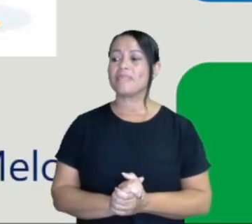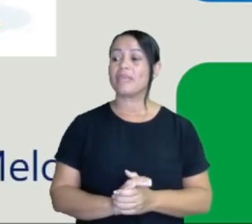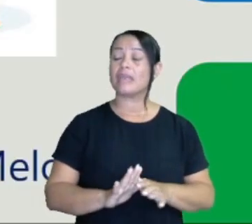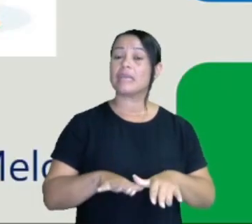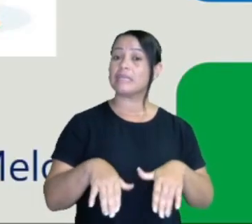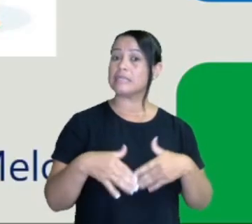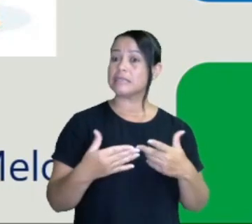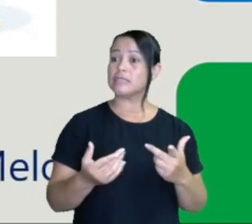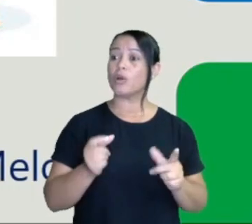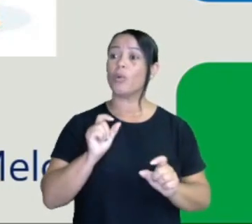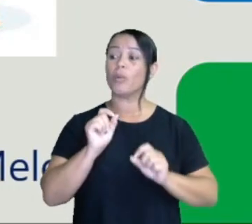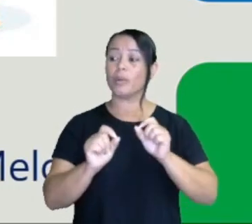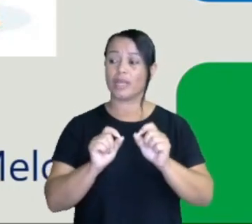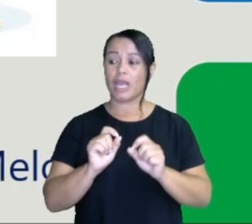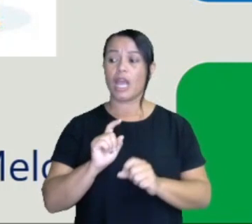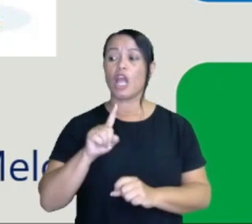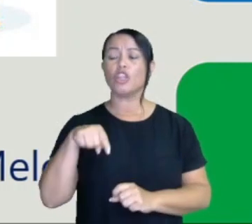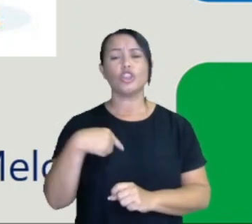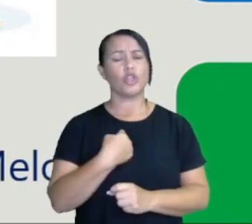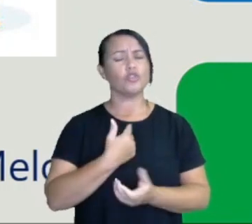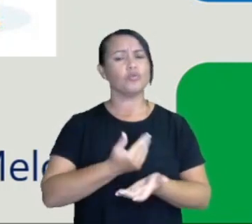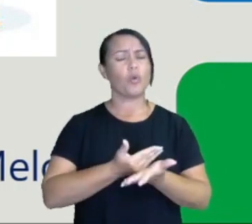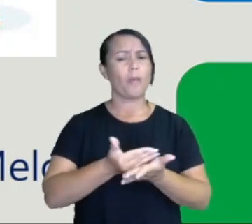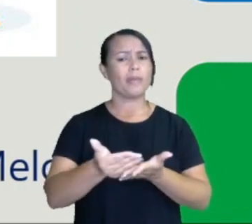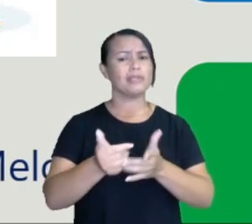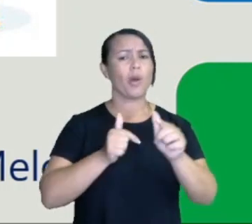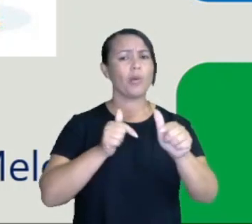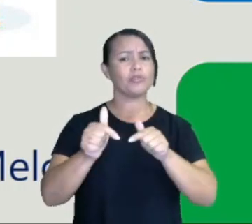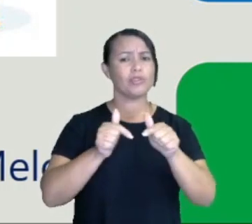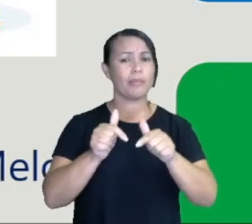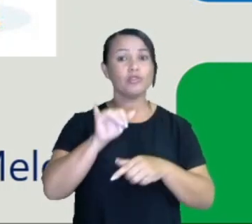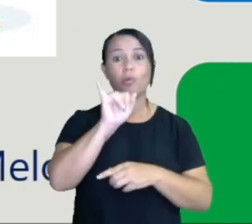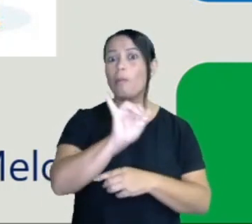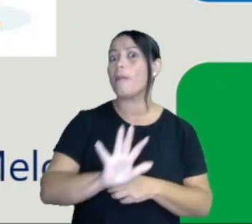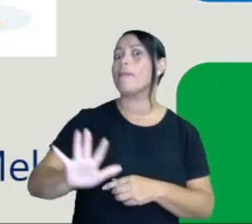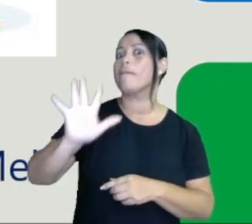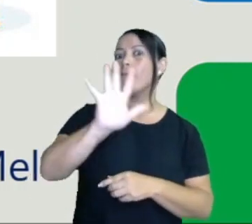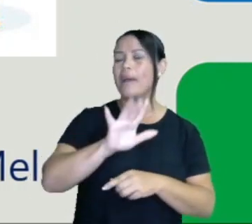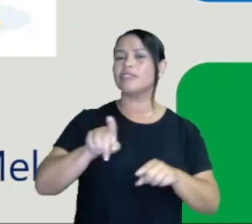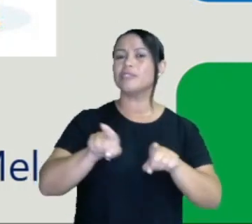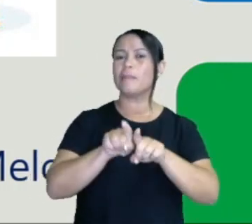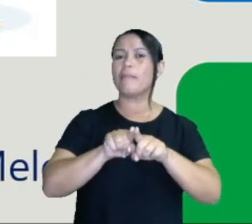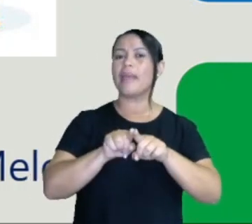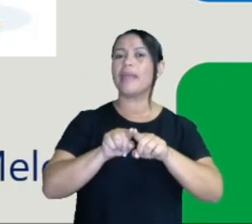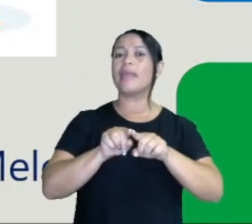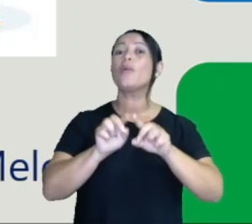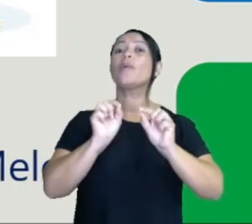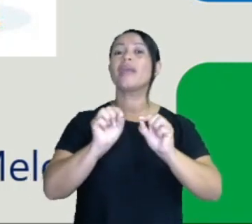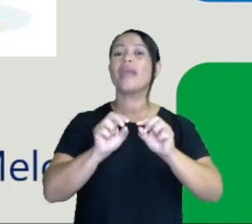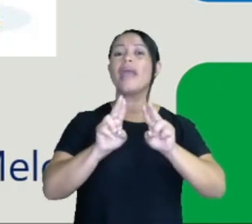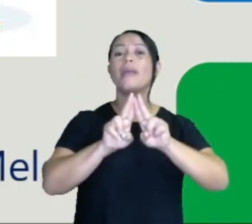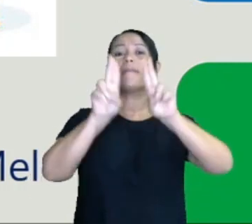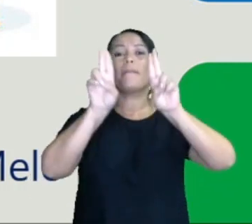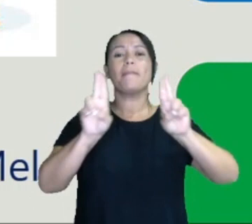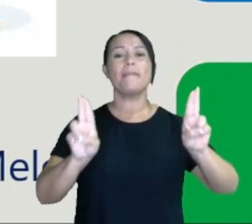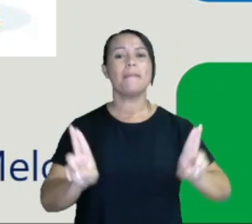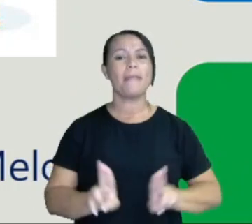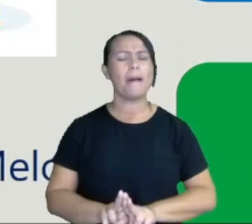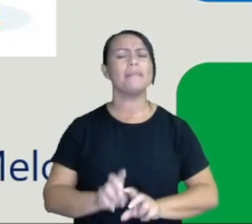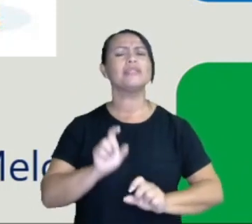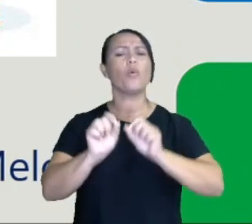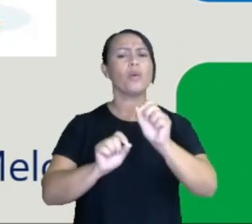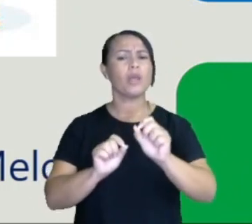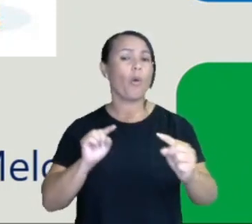Então aqui, ó. Nós vamos iniciar nossos trabalhos com imagens e mapas. Então, o objetivo de